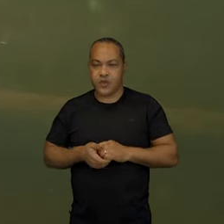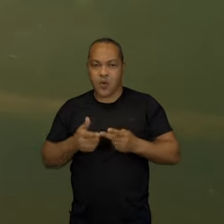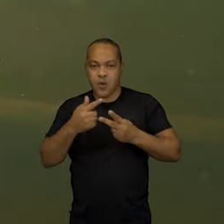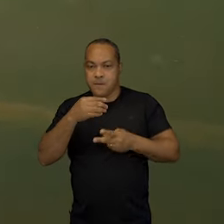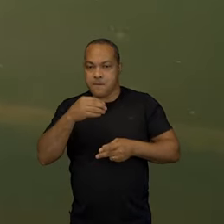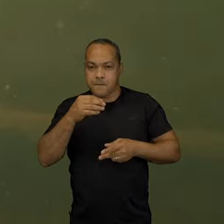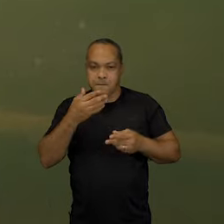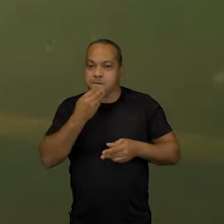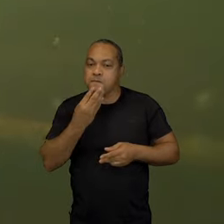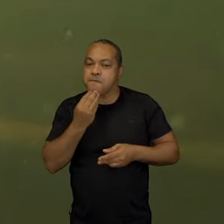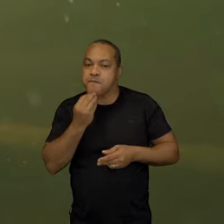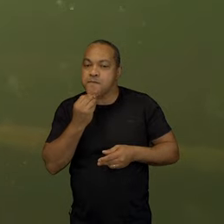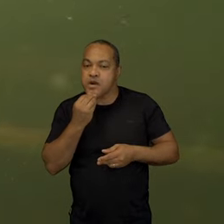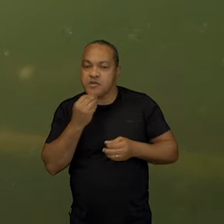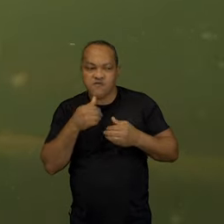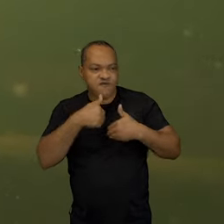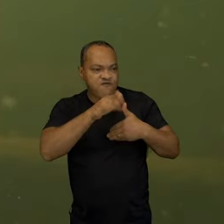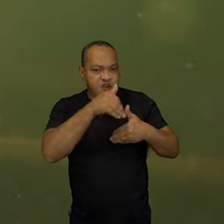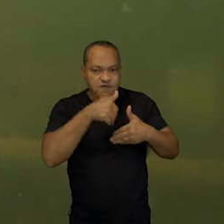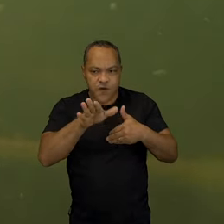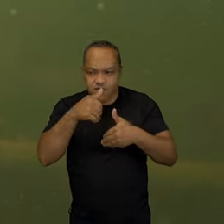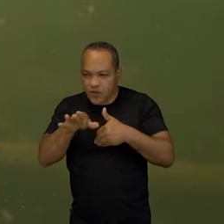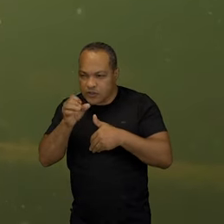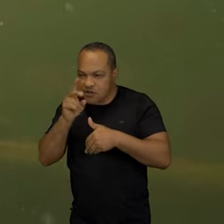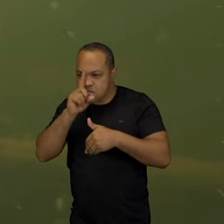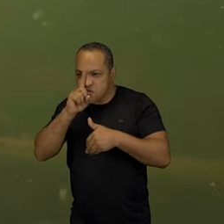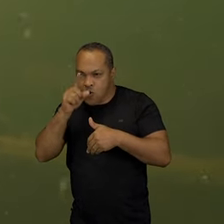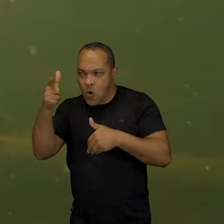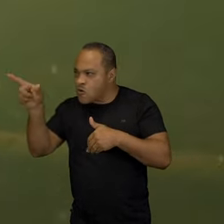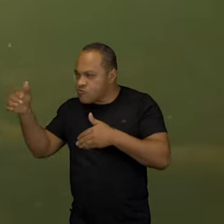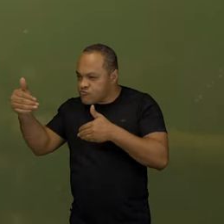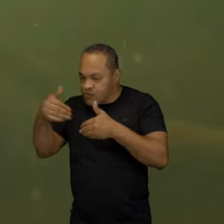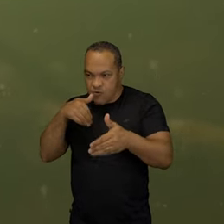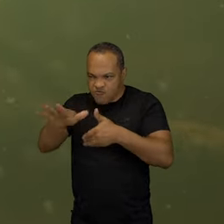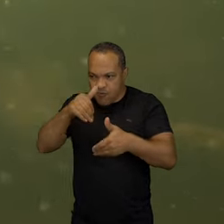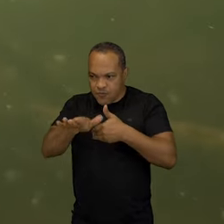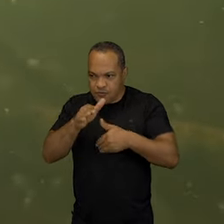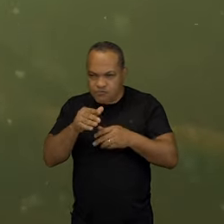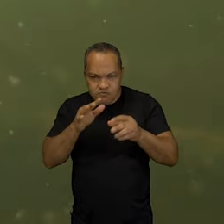Enquanto o macho espanta qualquer potencial predador,